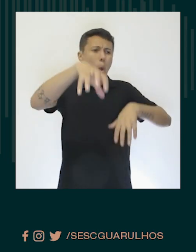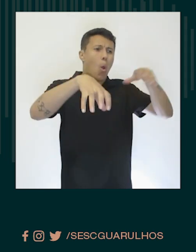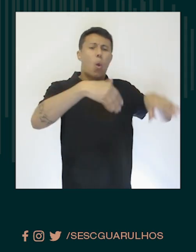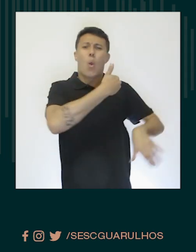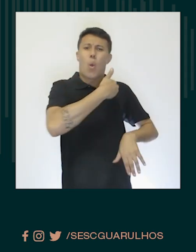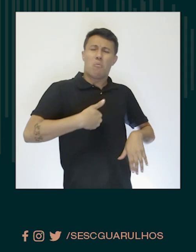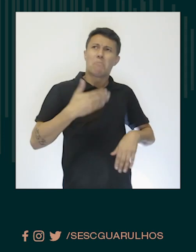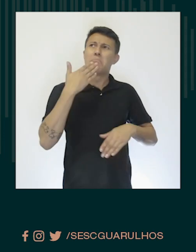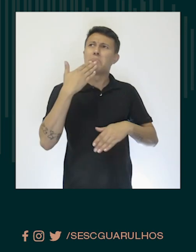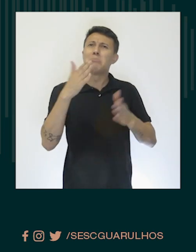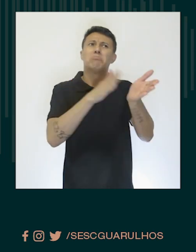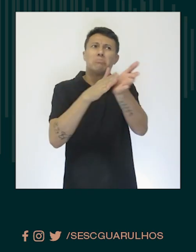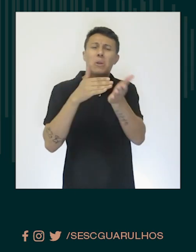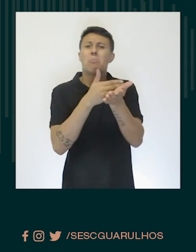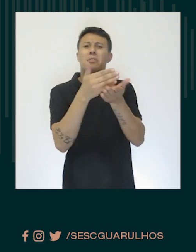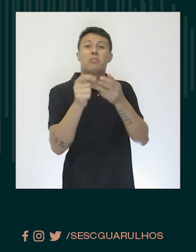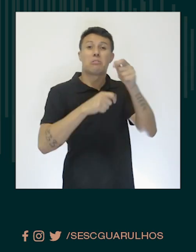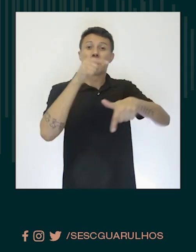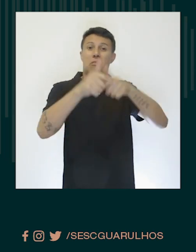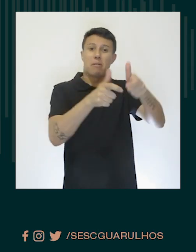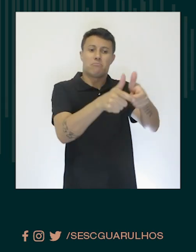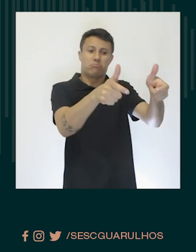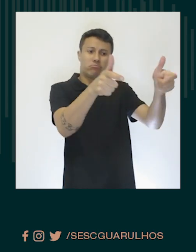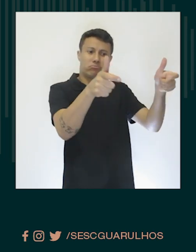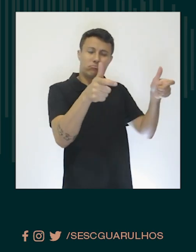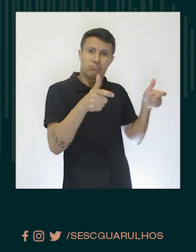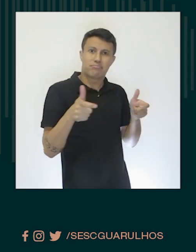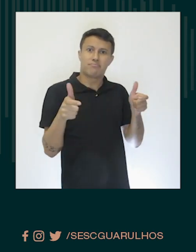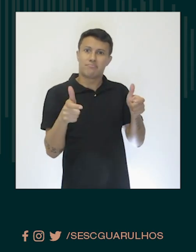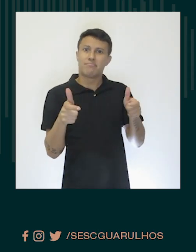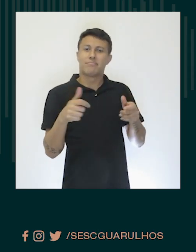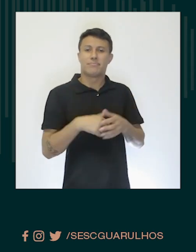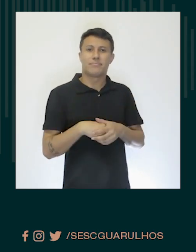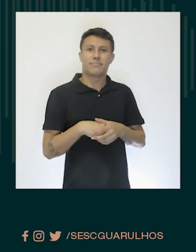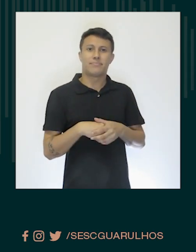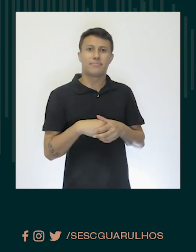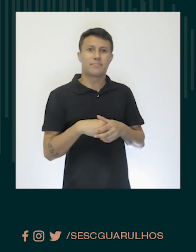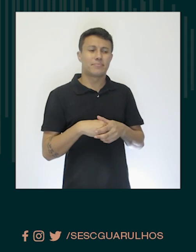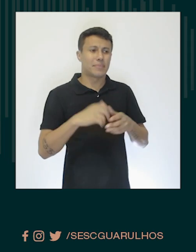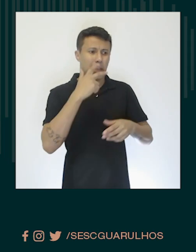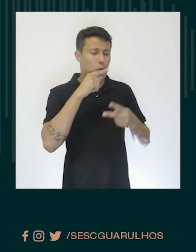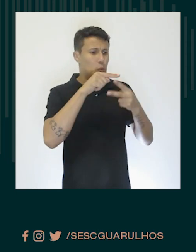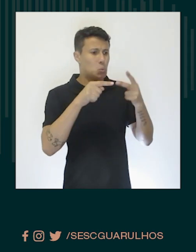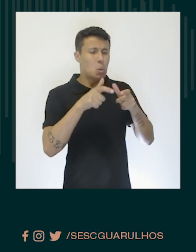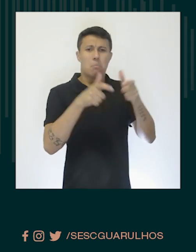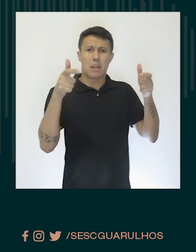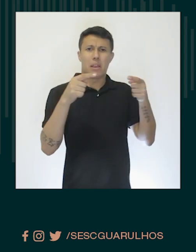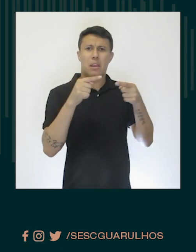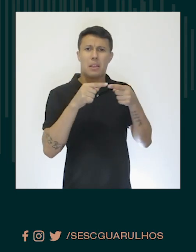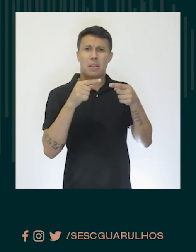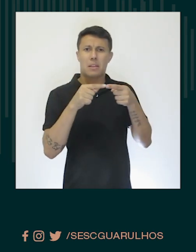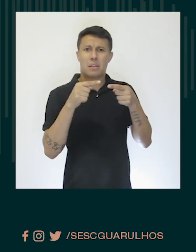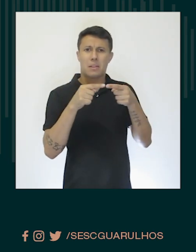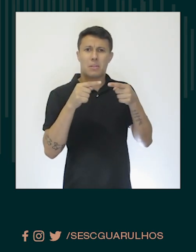inclusive o governo, enfim. E foi nessa que a gente começou a fazer coisas maiores. Acho que as duas últimas grandes edições que a gente teve, uma